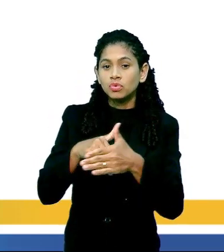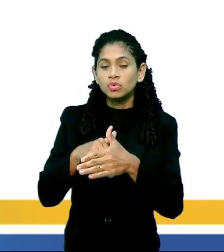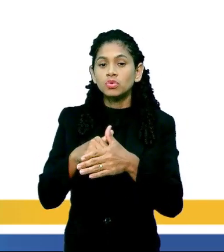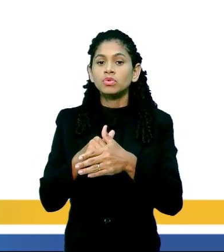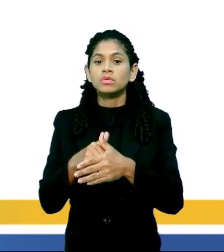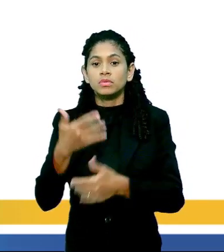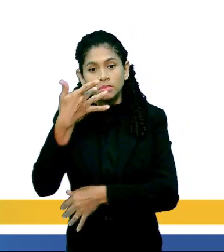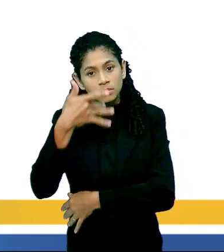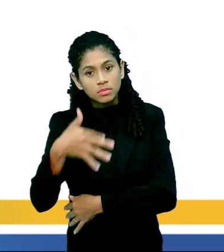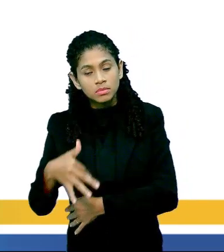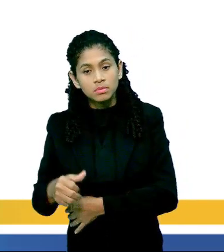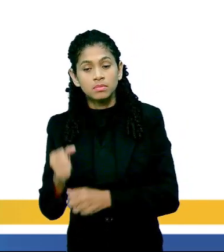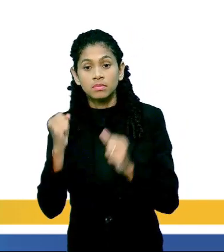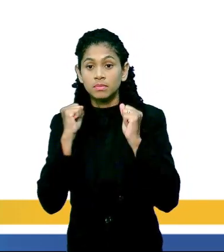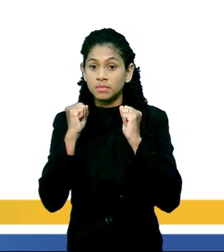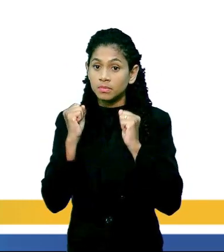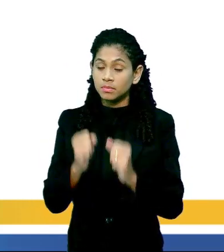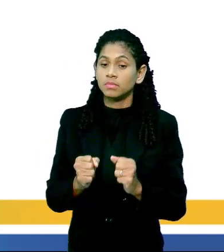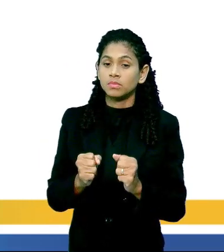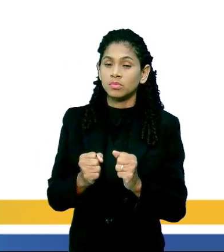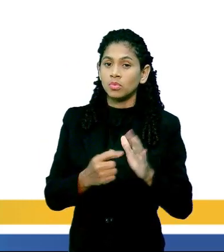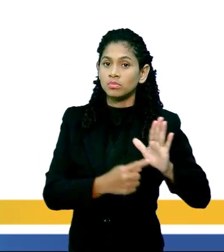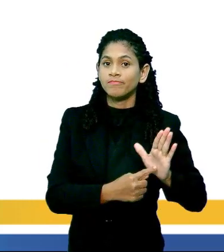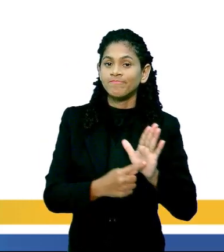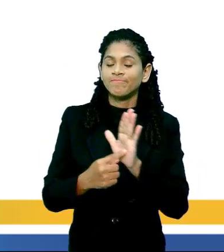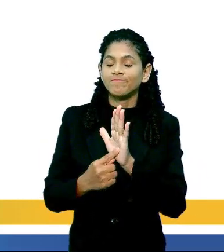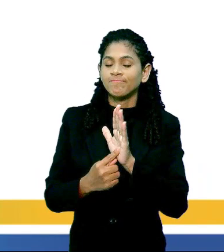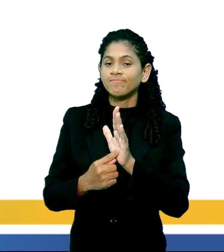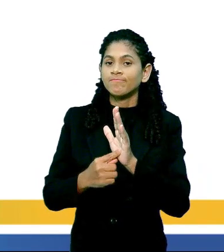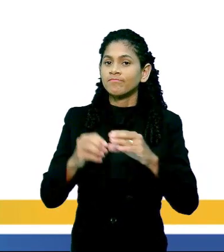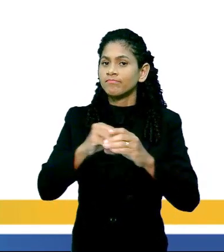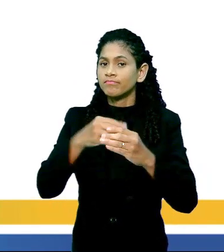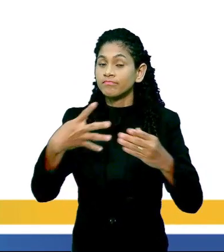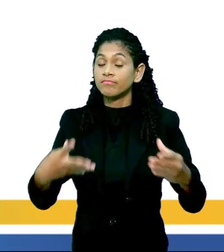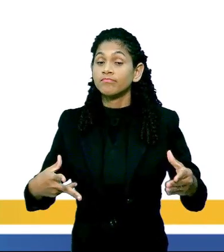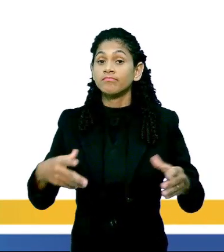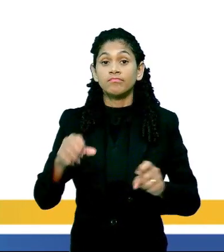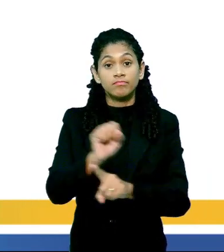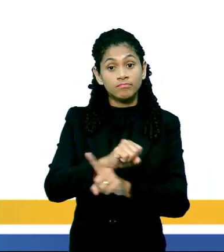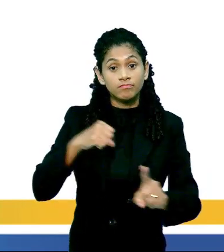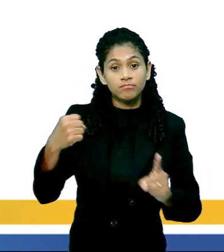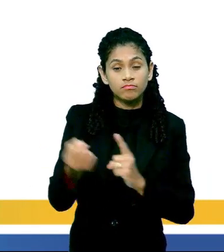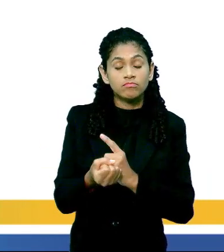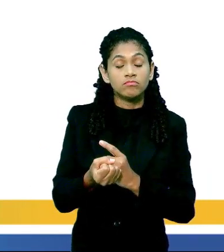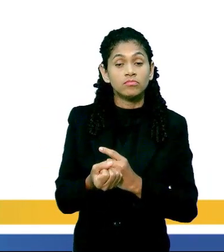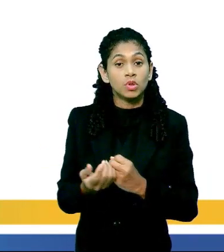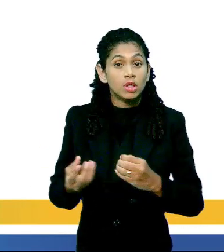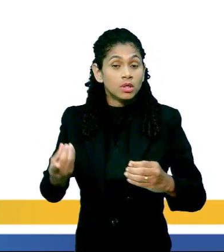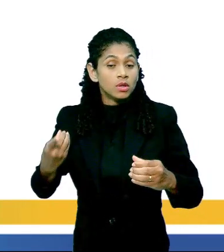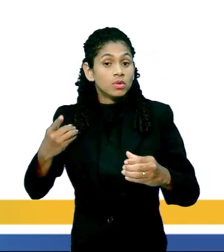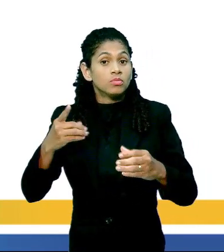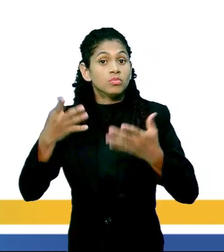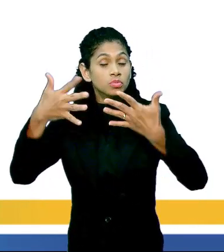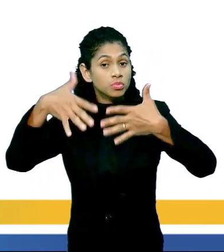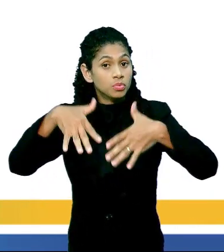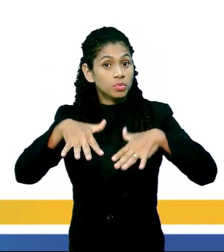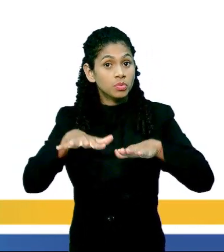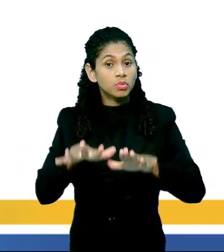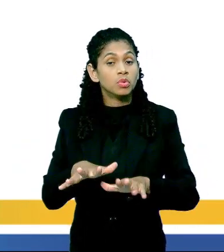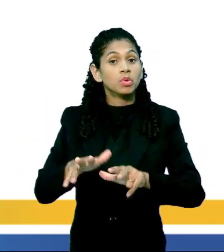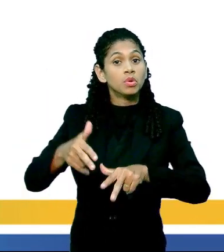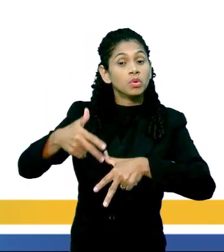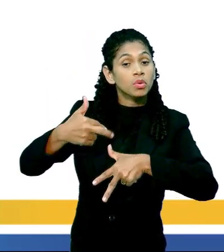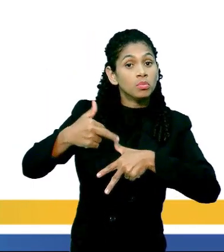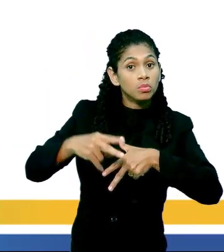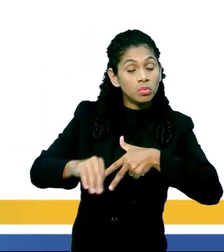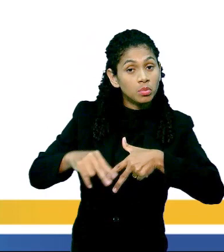podem refletir aspectos da sociedade em que estão inseridos, incluindo as questões de gênero. Muitas vezes as atividades lúdicas